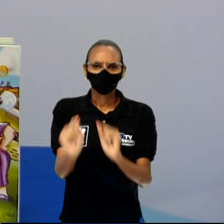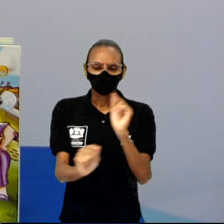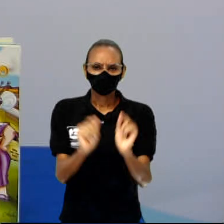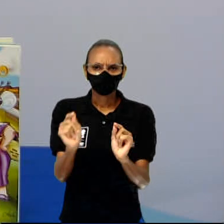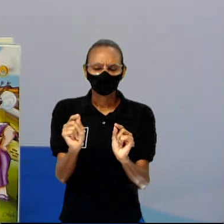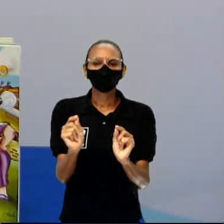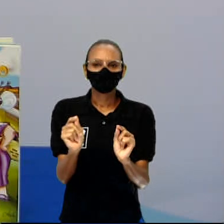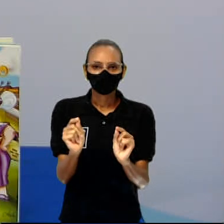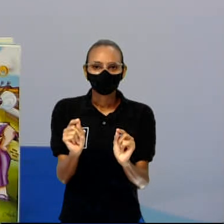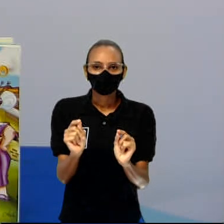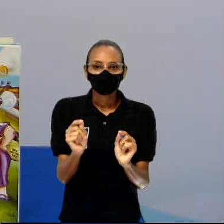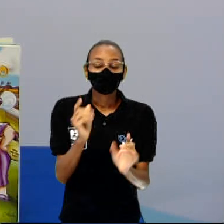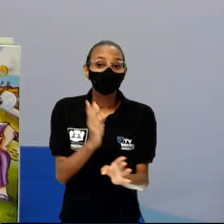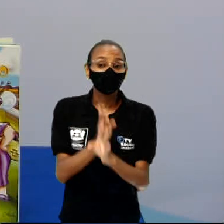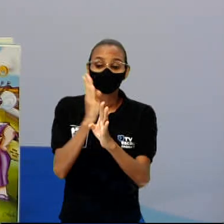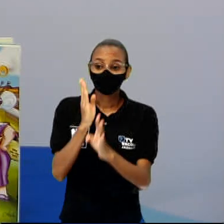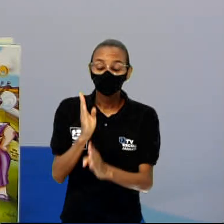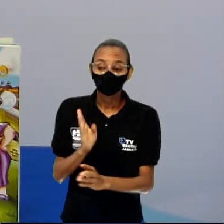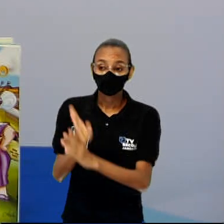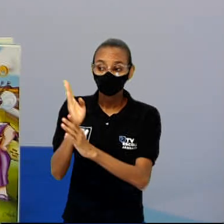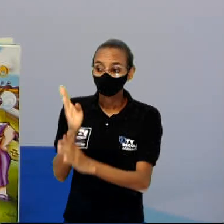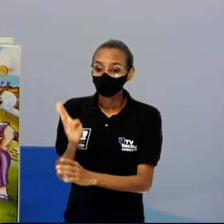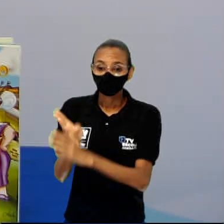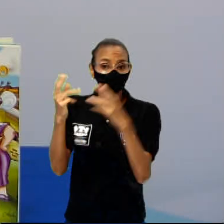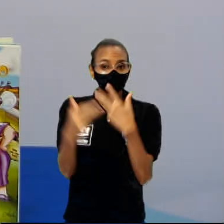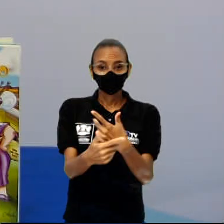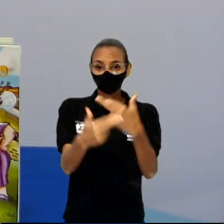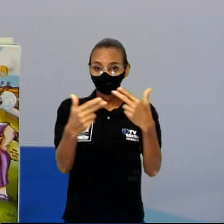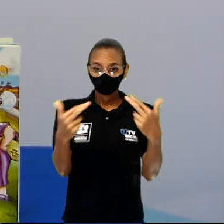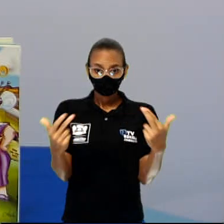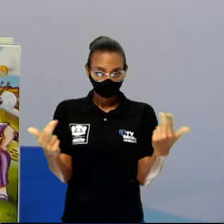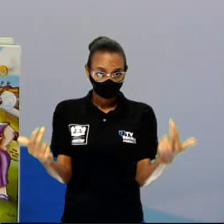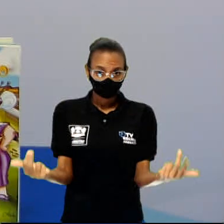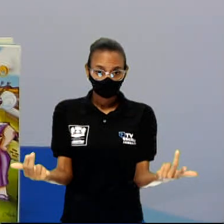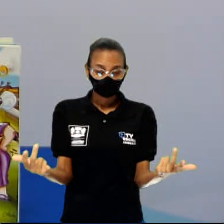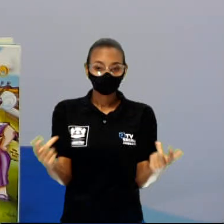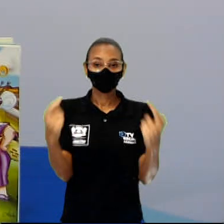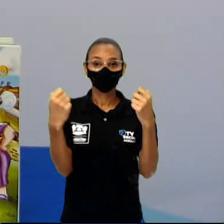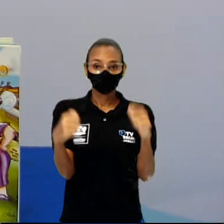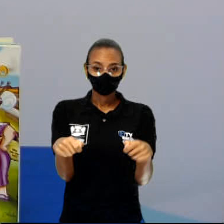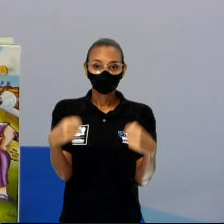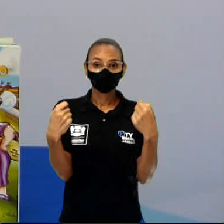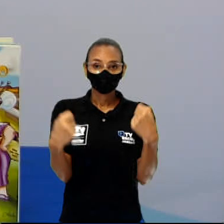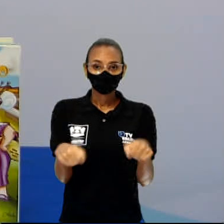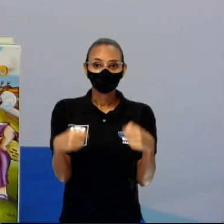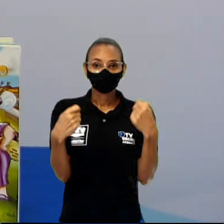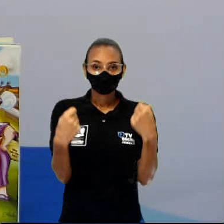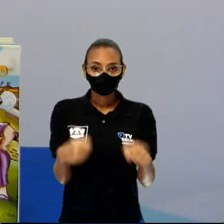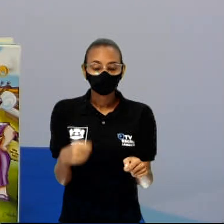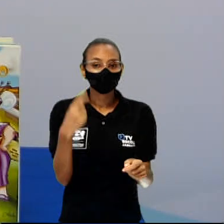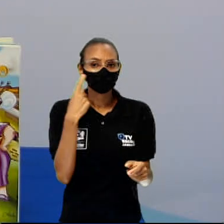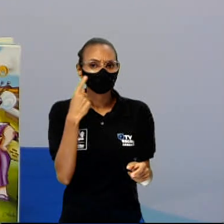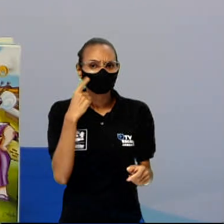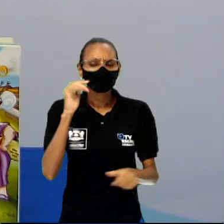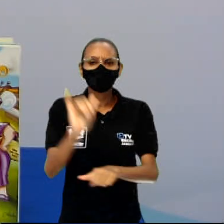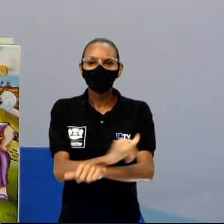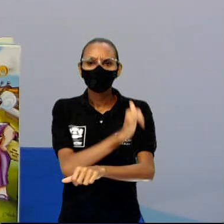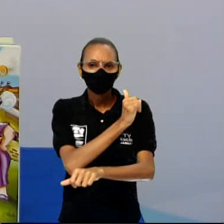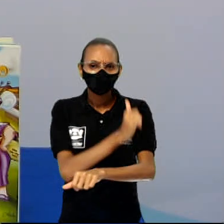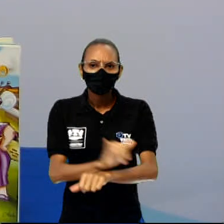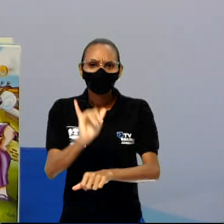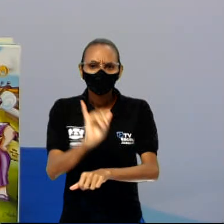conversar e foram descobrindo pontos e coisas e foram descobrindo que precisavam fazer uma estratégia. Porque vejam